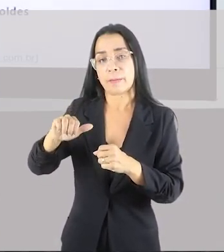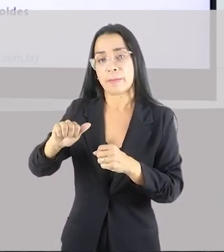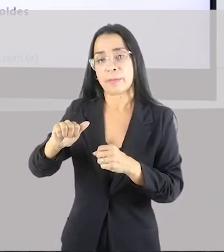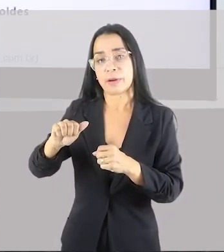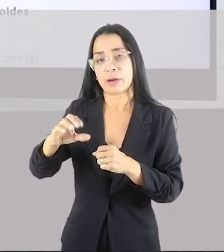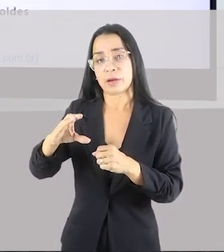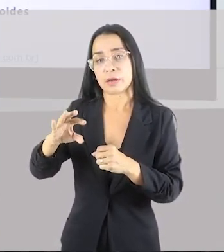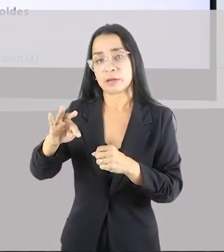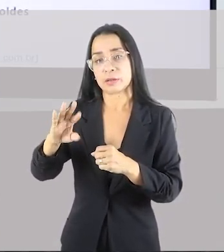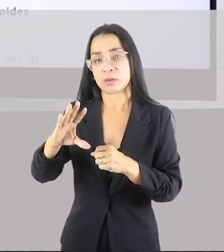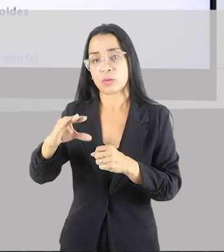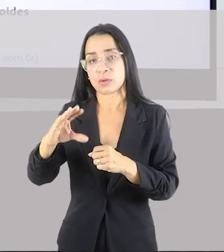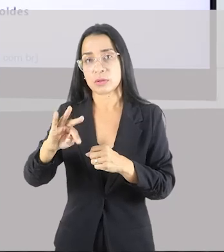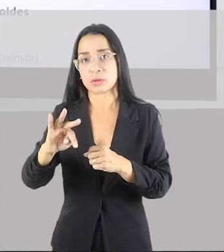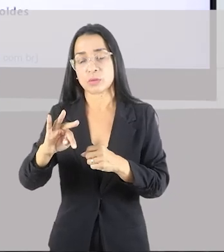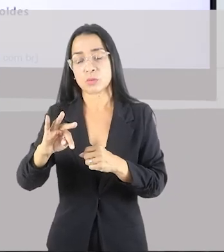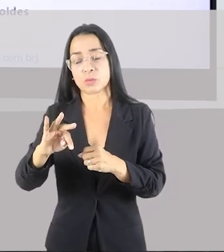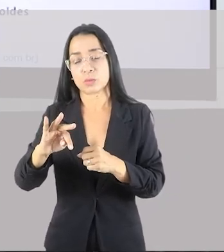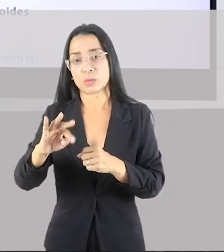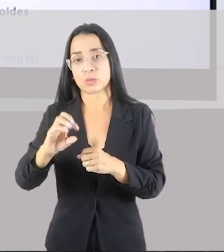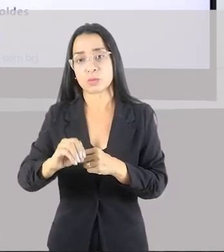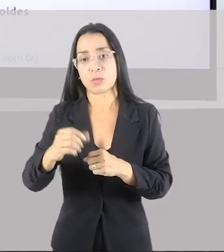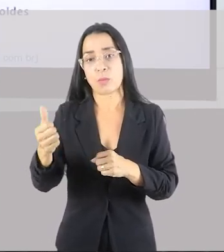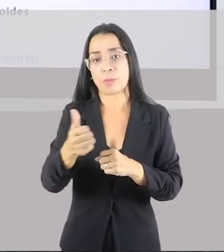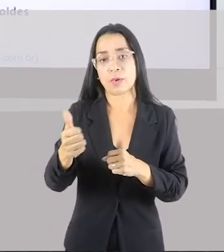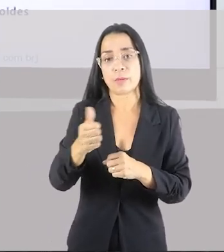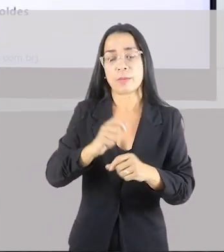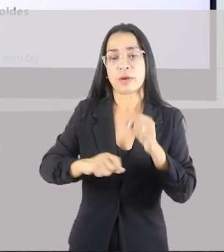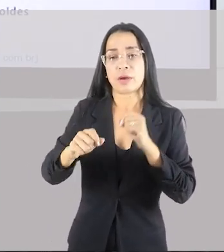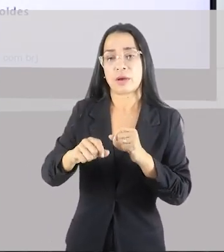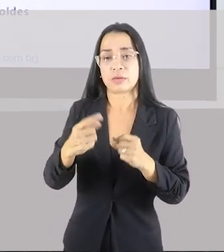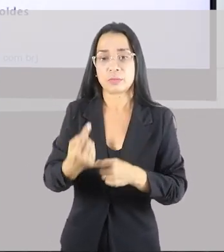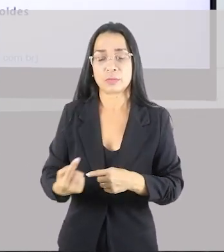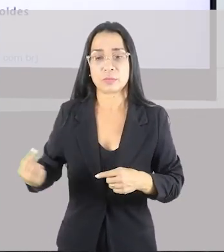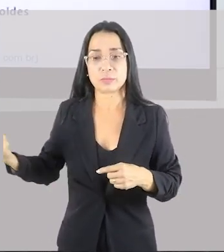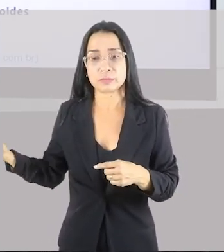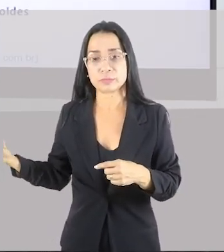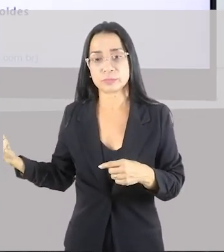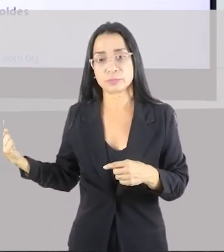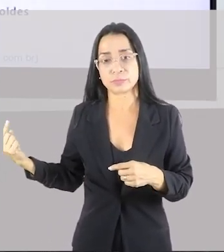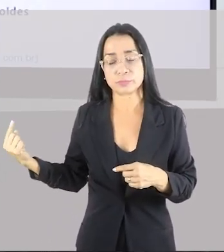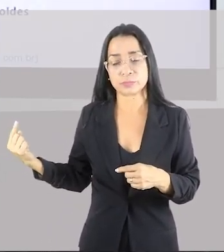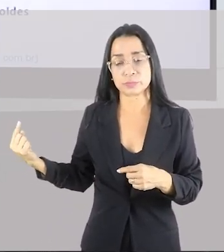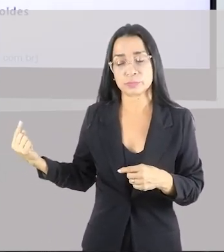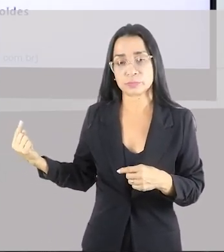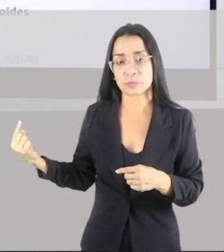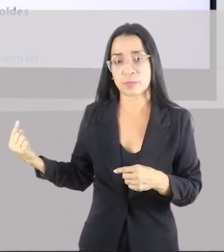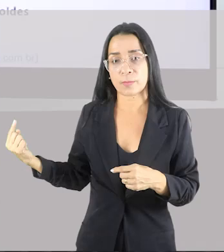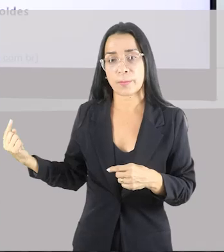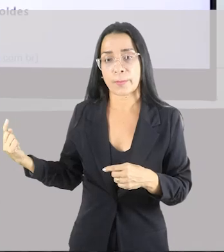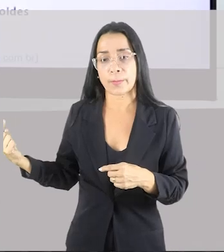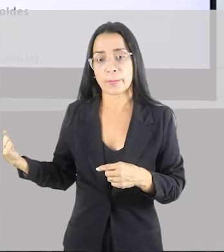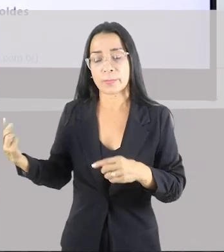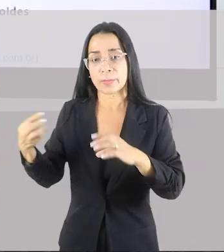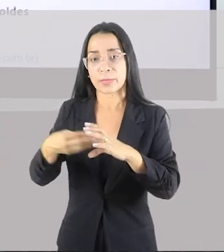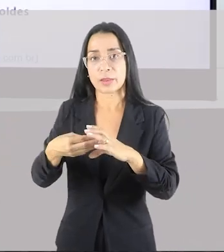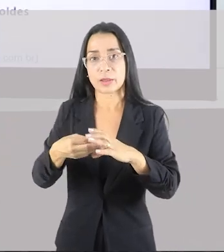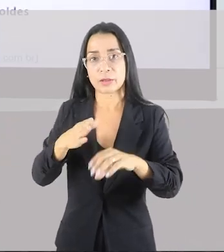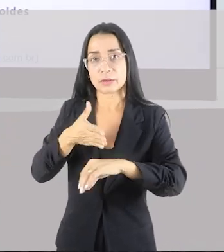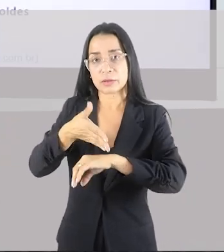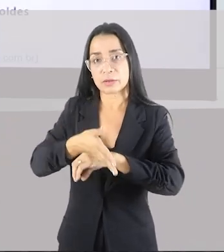que é célula, né? Então, espermatócito 1 ou espermatócito primário é a célula que vai entrar